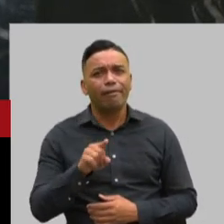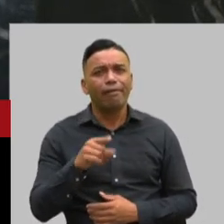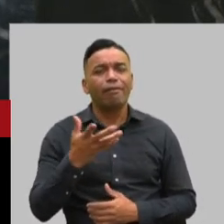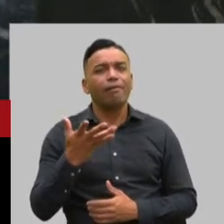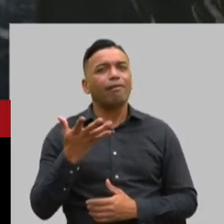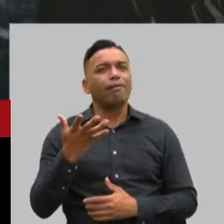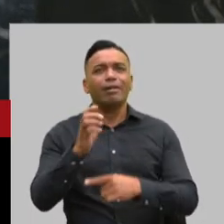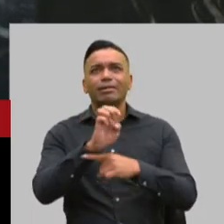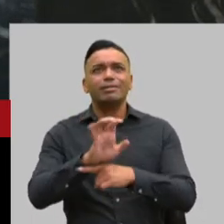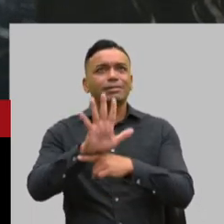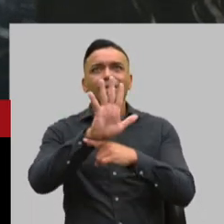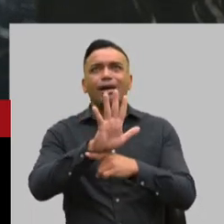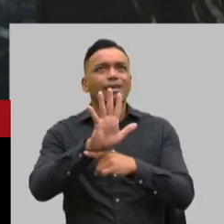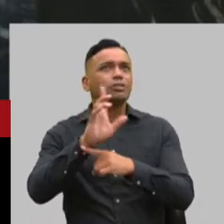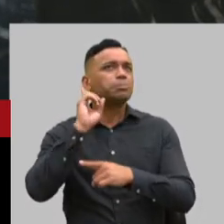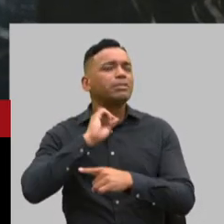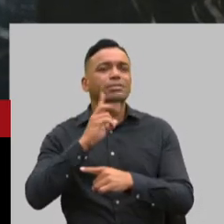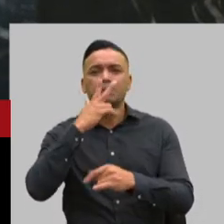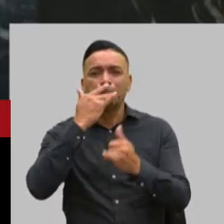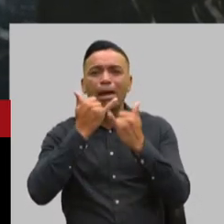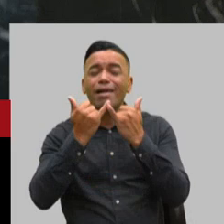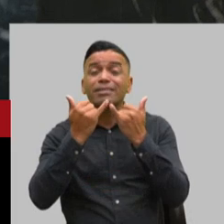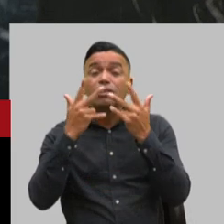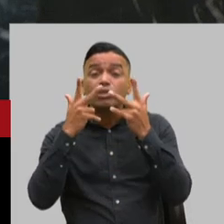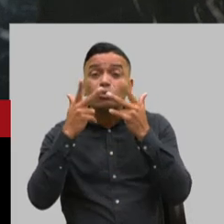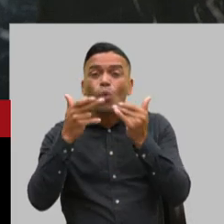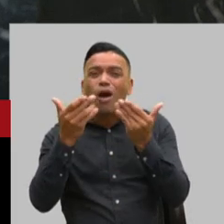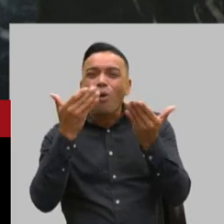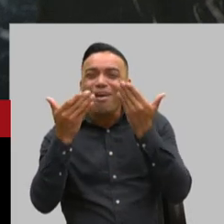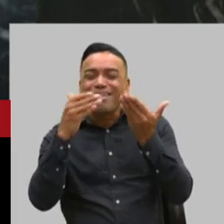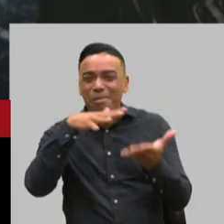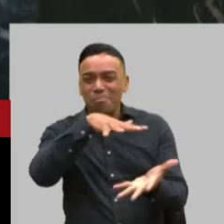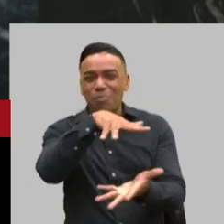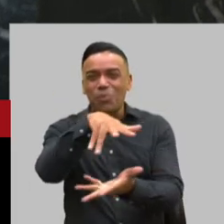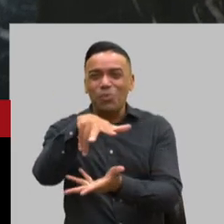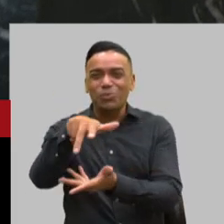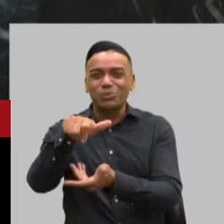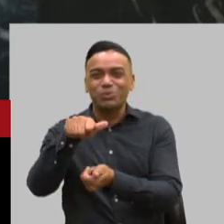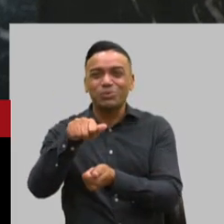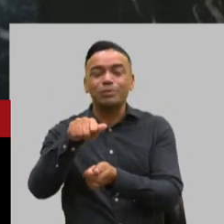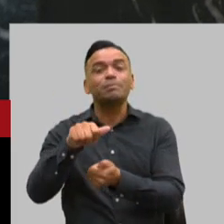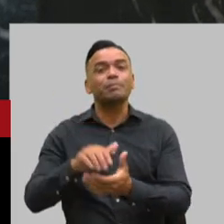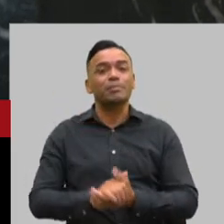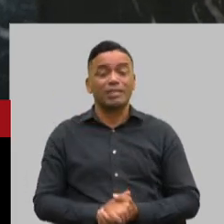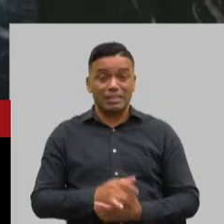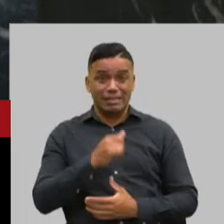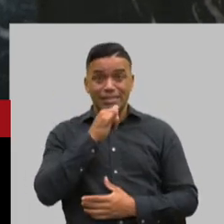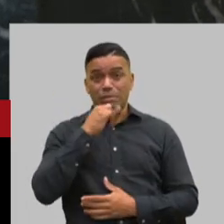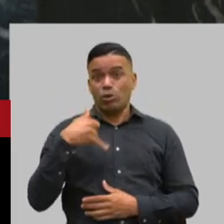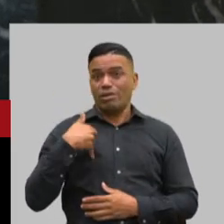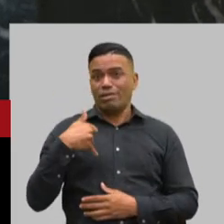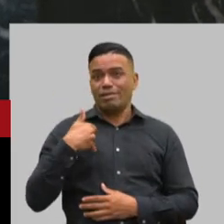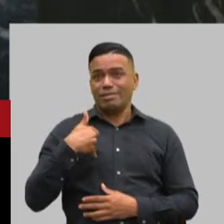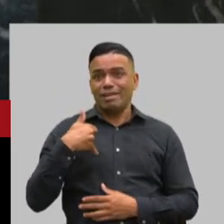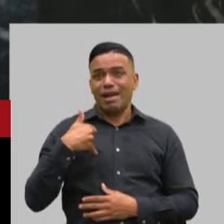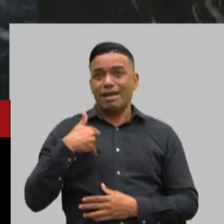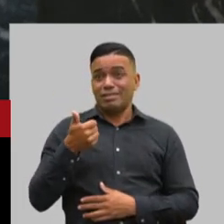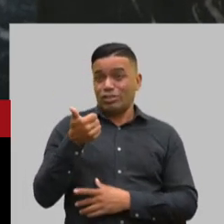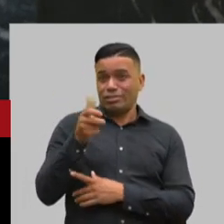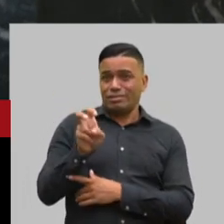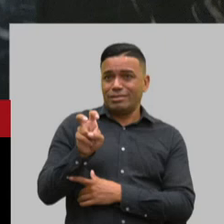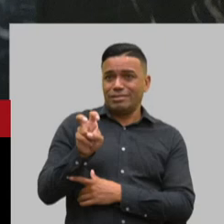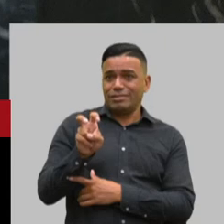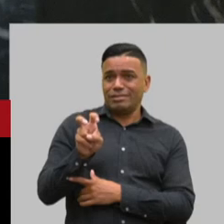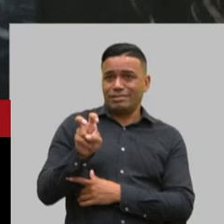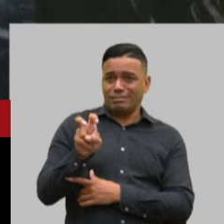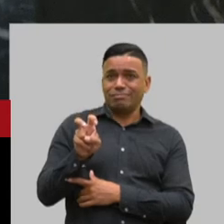Minas é um mundo, porque com 15 anos eu fiz uma das travessias mais importantes da